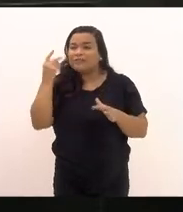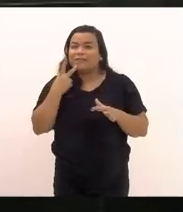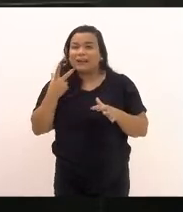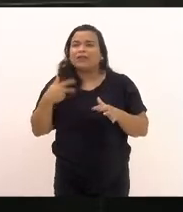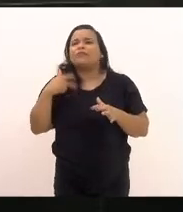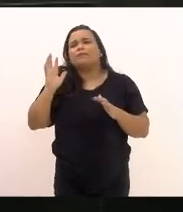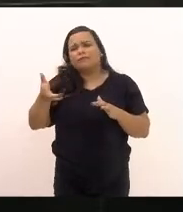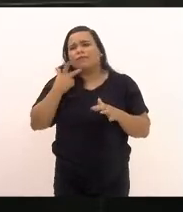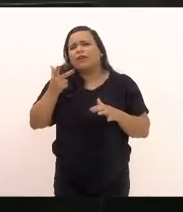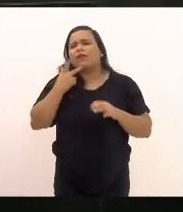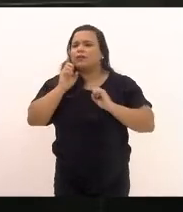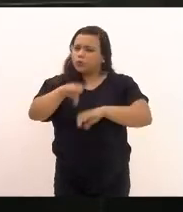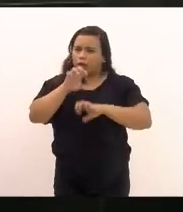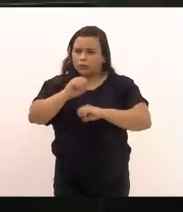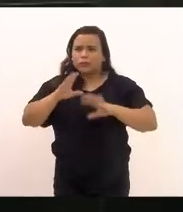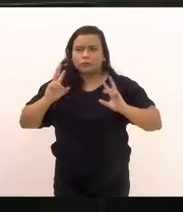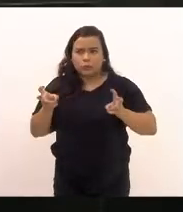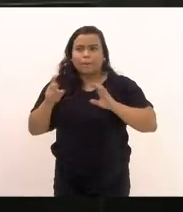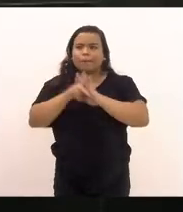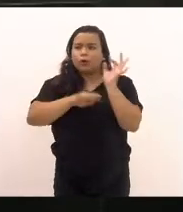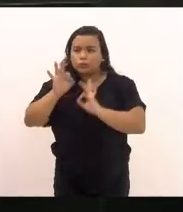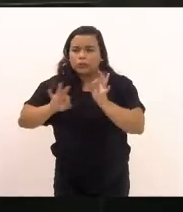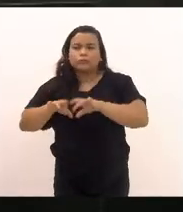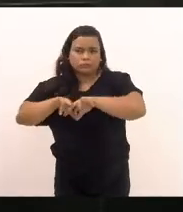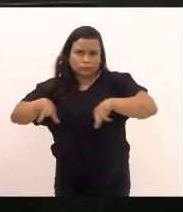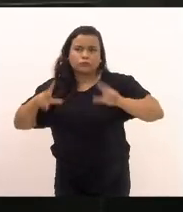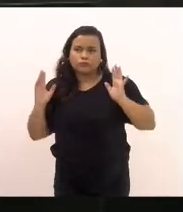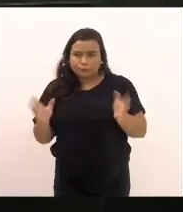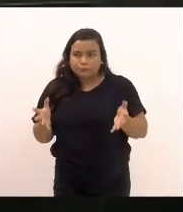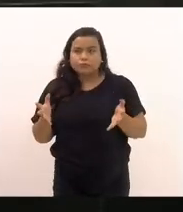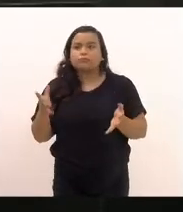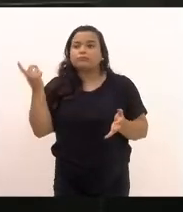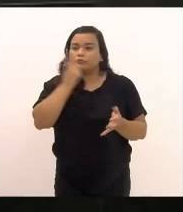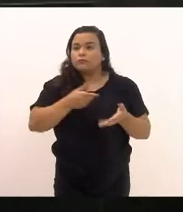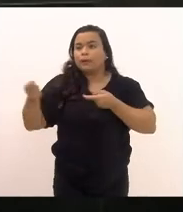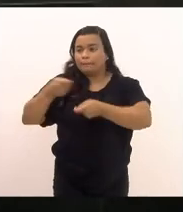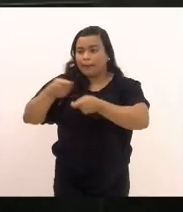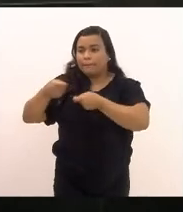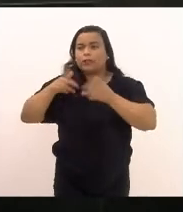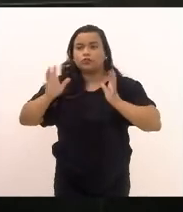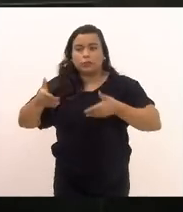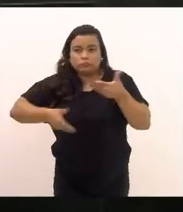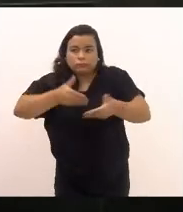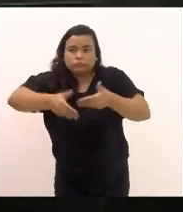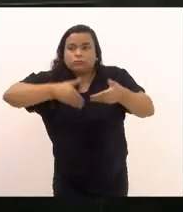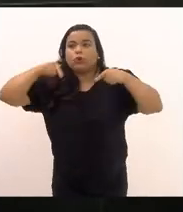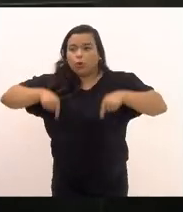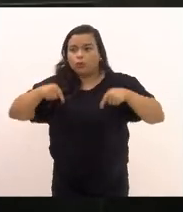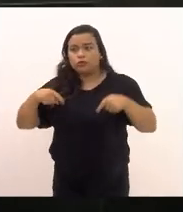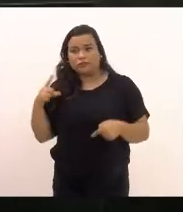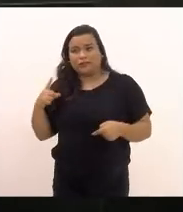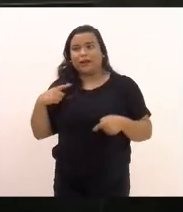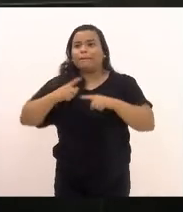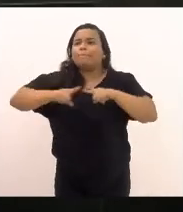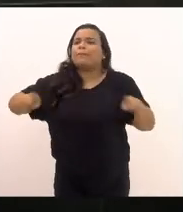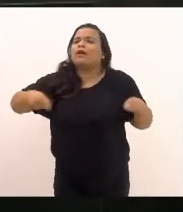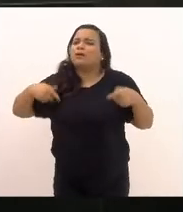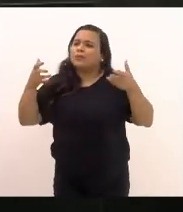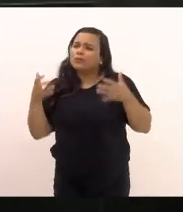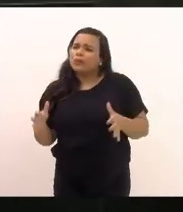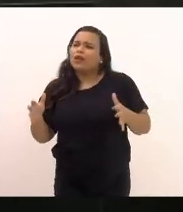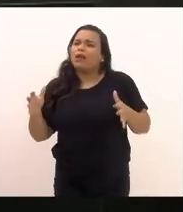ordem do dia, sobre os projetos que conseguimos, digamos, negociar e avançar hoje com eles, mas eu não quero deixar de mencionar a